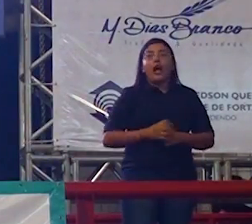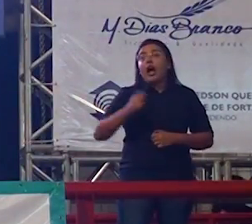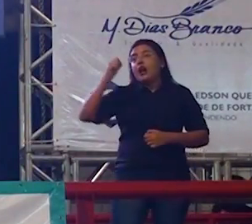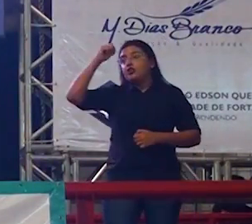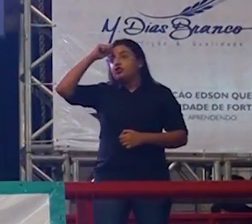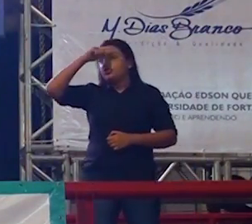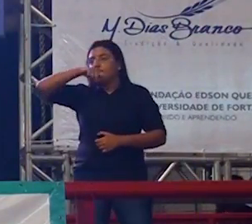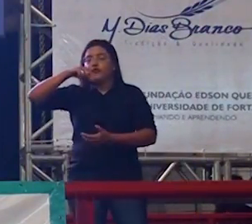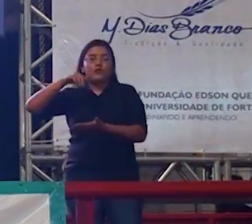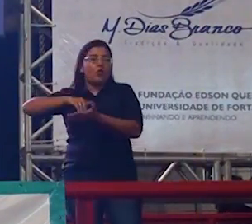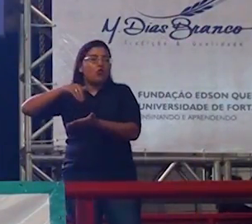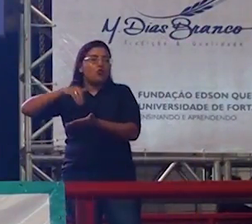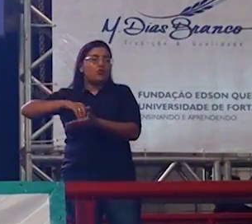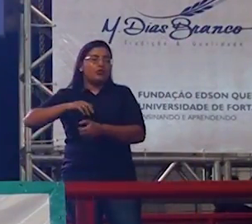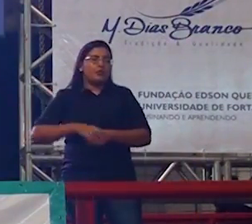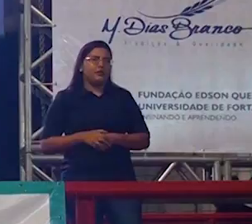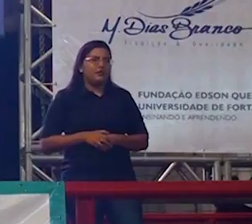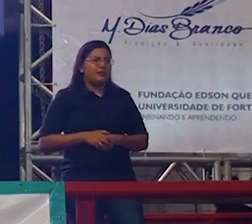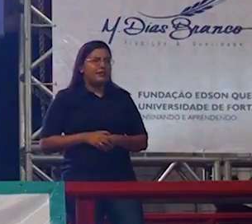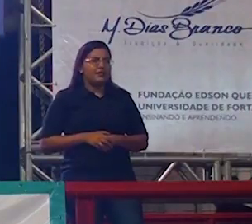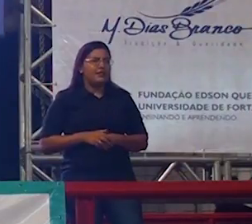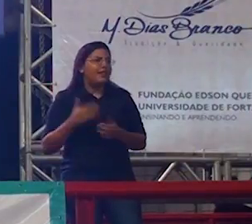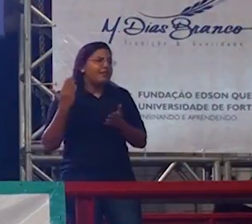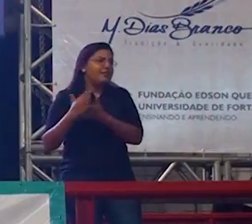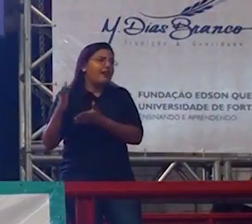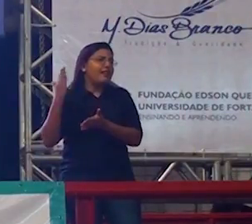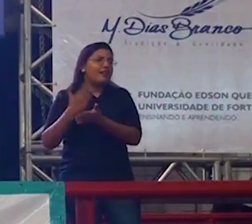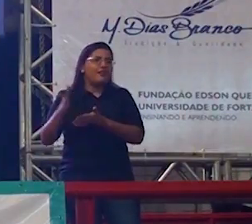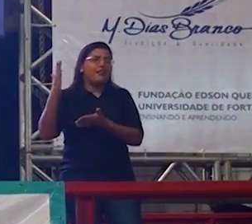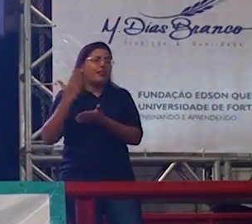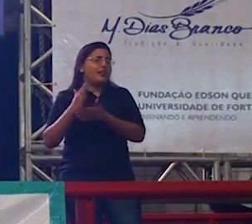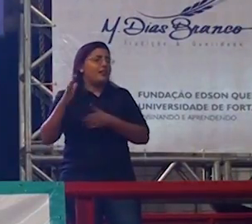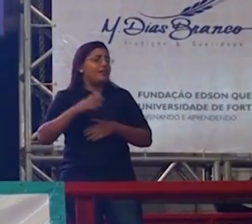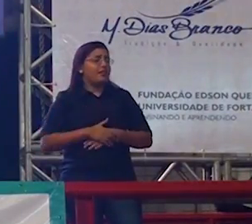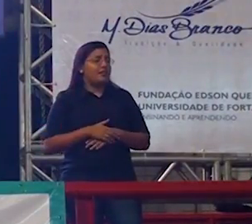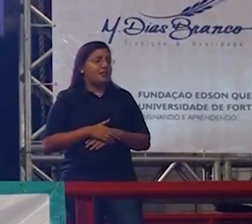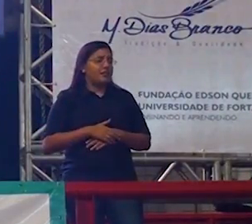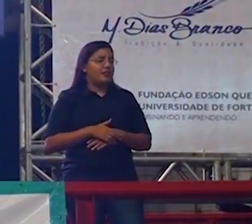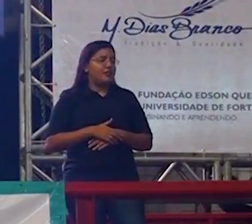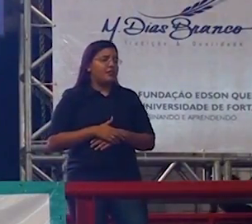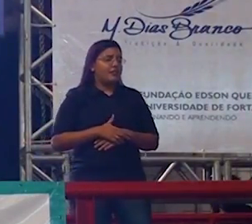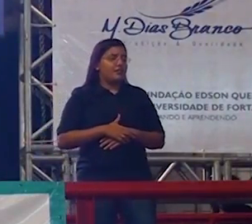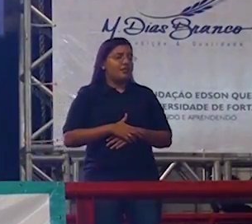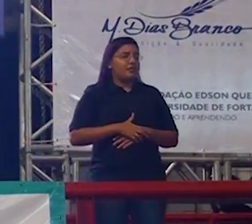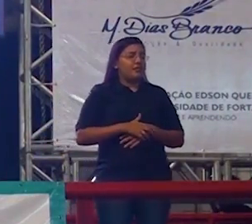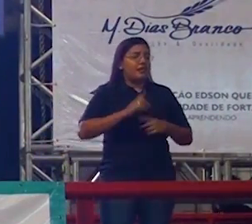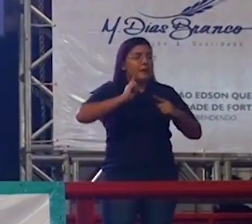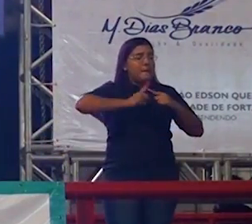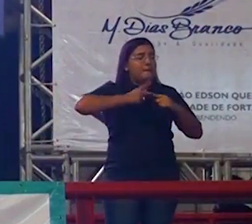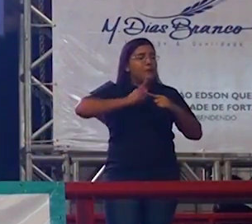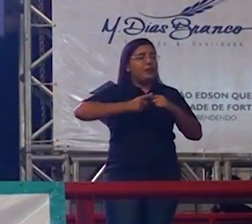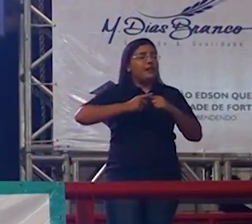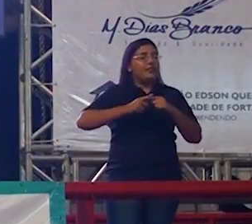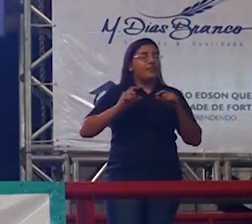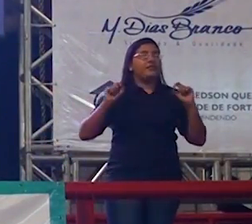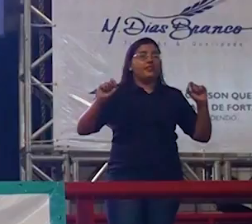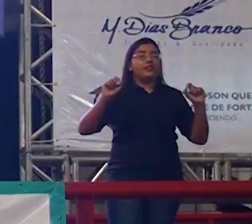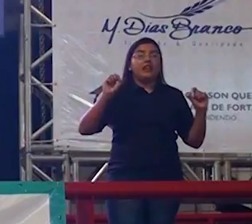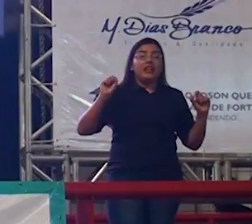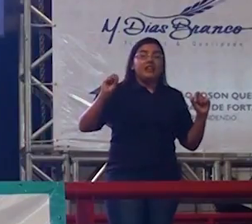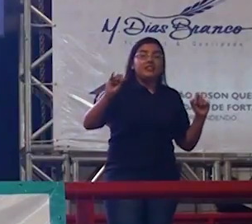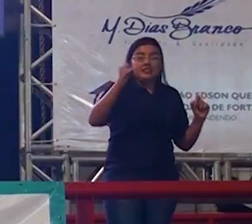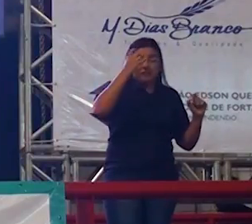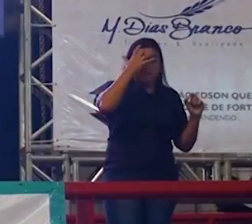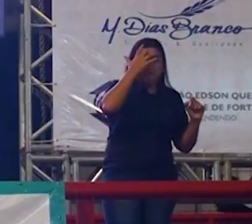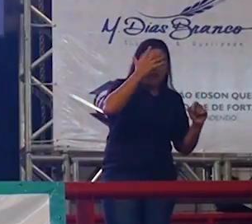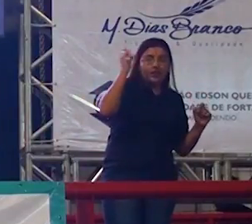mais difíceis para depois. Pessoal, isso não tem a menor lógica, essa frase. Meu amigo, você só pode saber se uma questão é